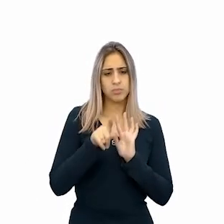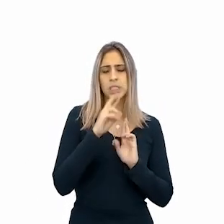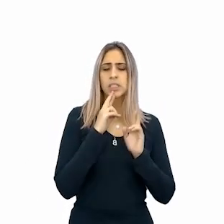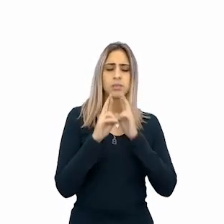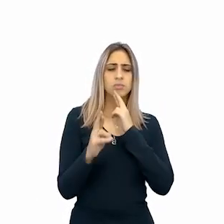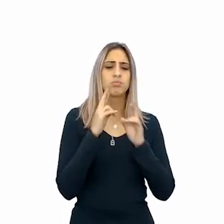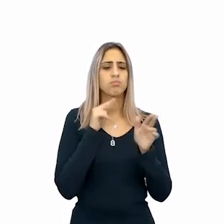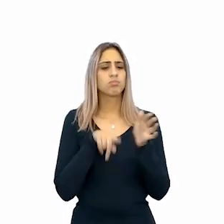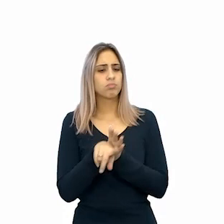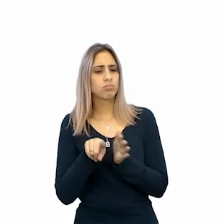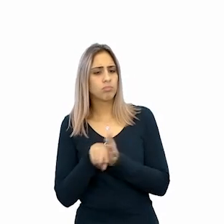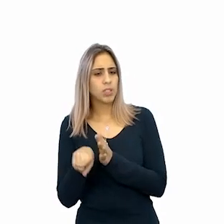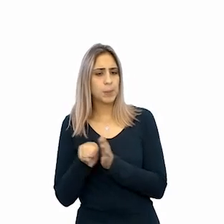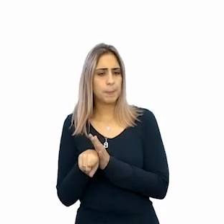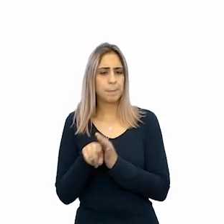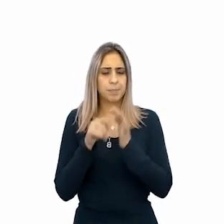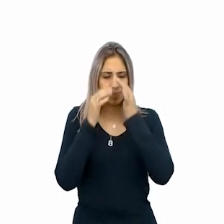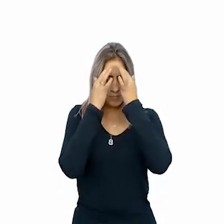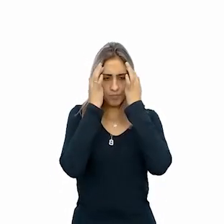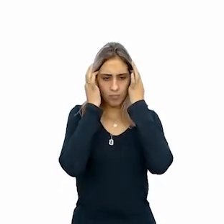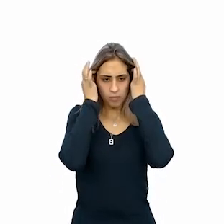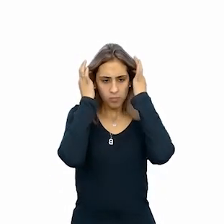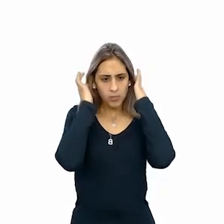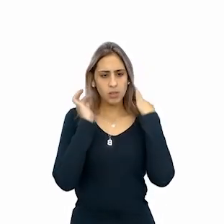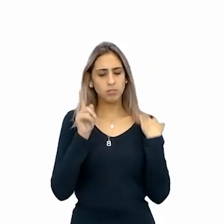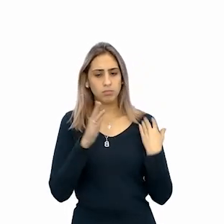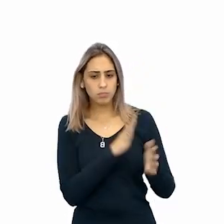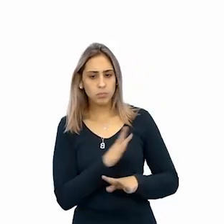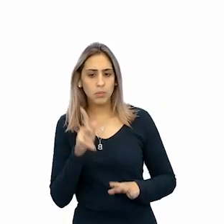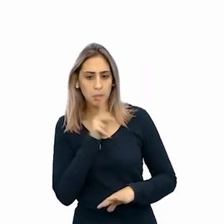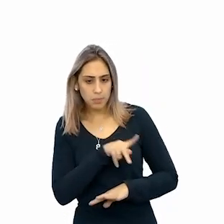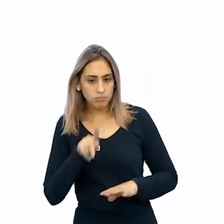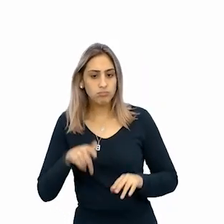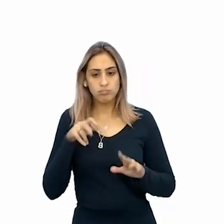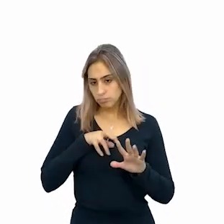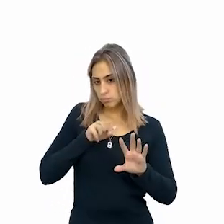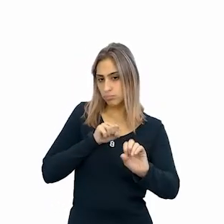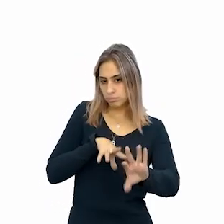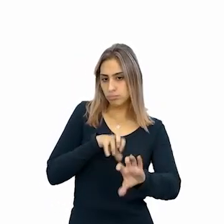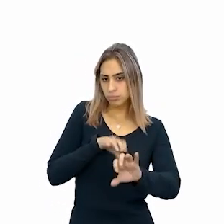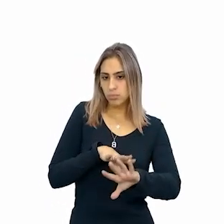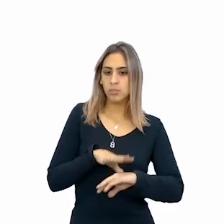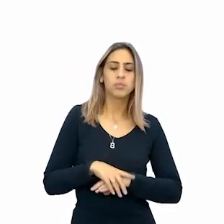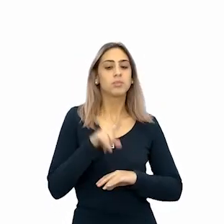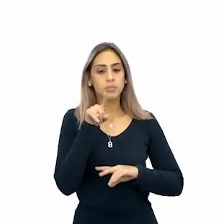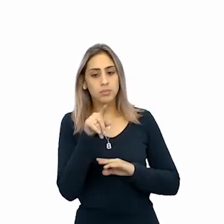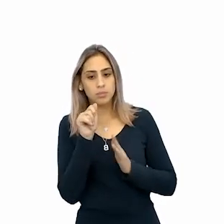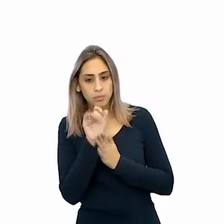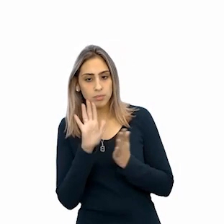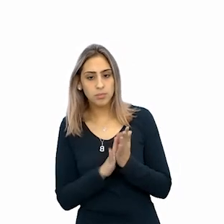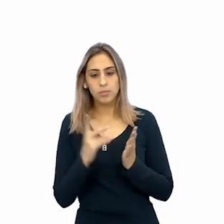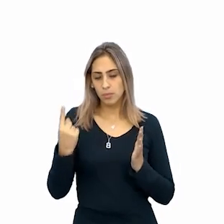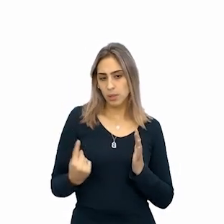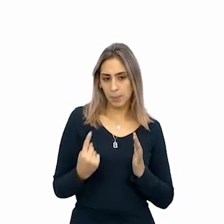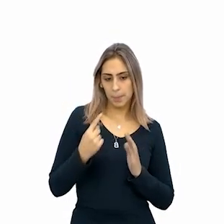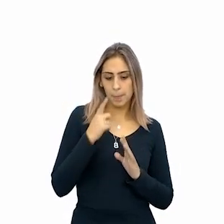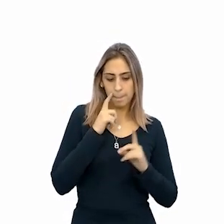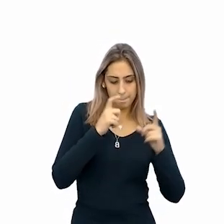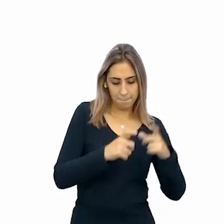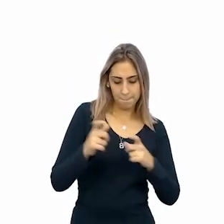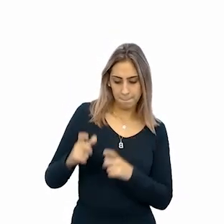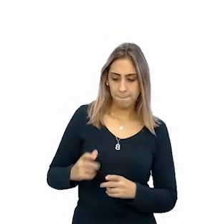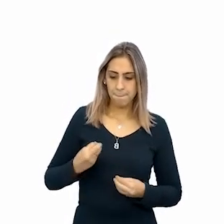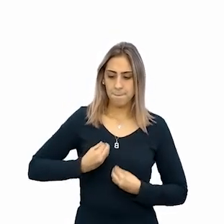responde uma pergunta. São procedimentos que o professor tem de ensinar. E nessa atividade 1, a localização